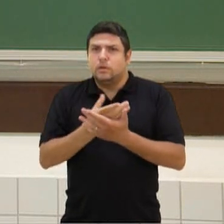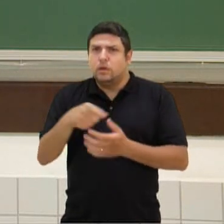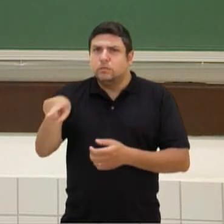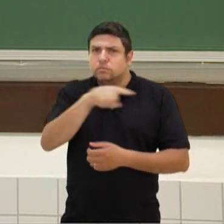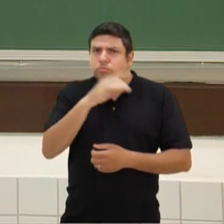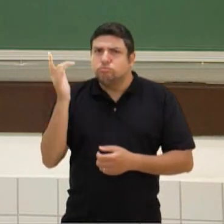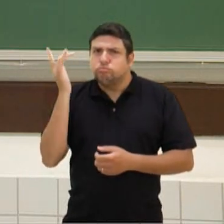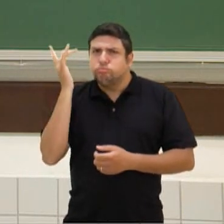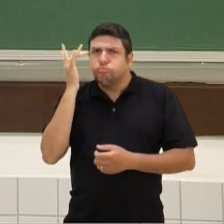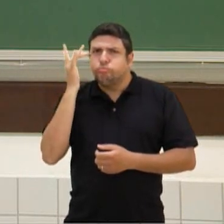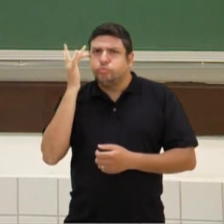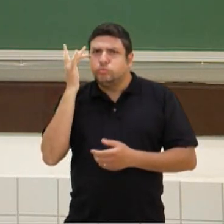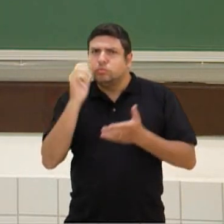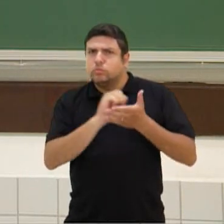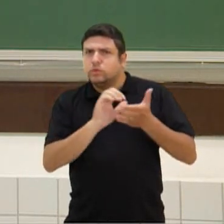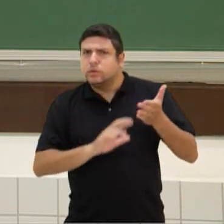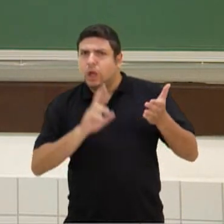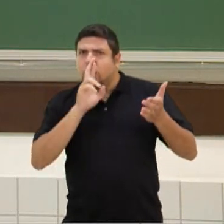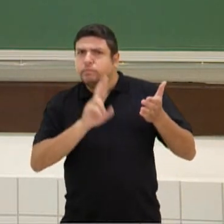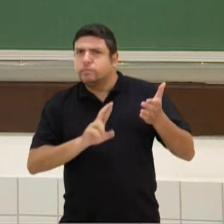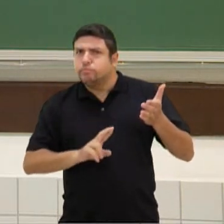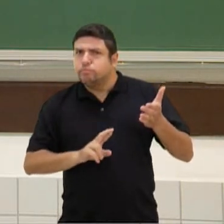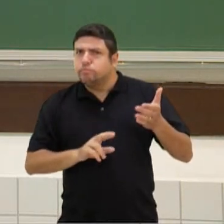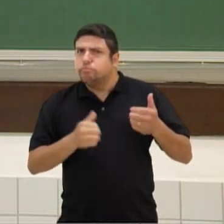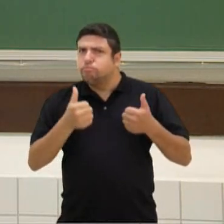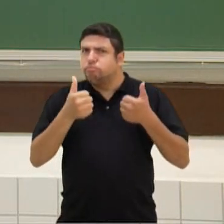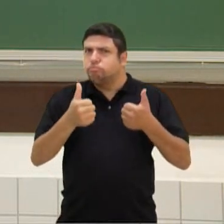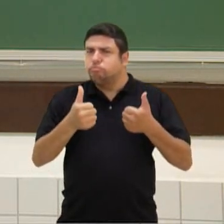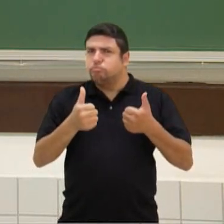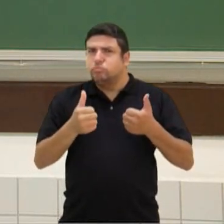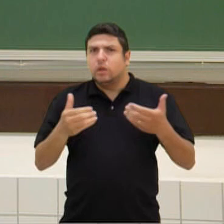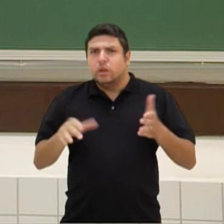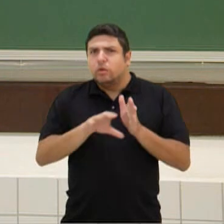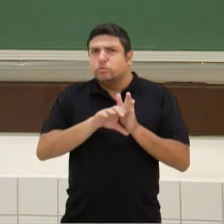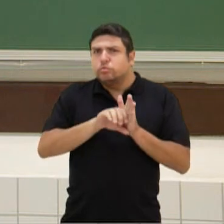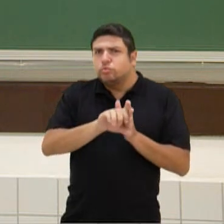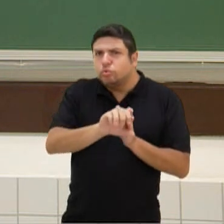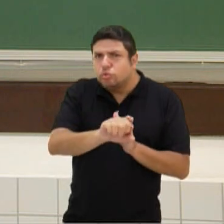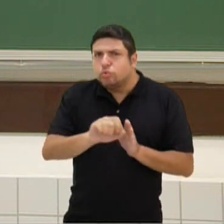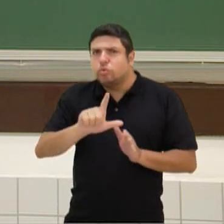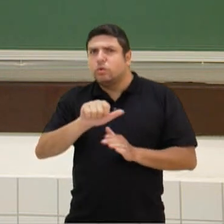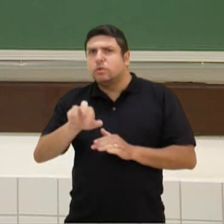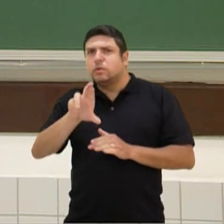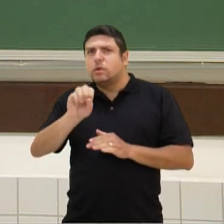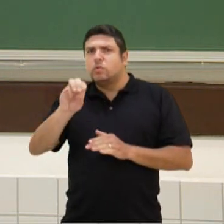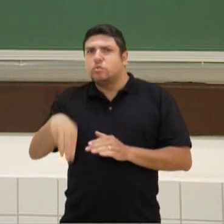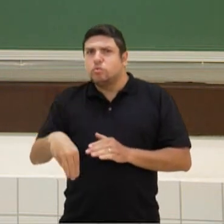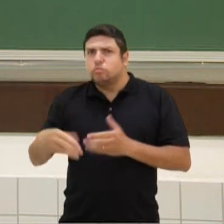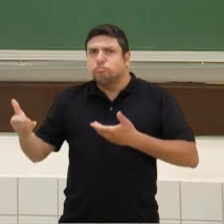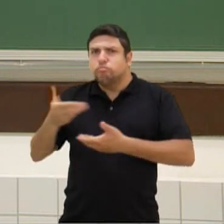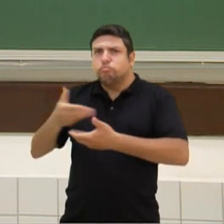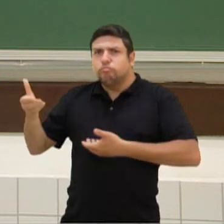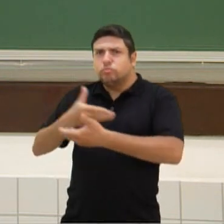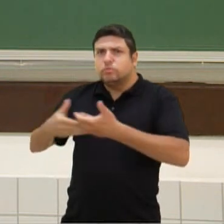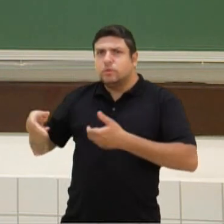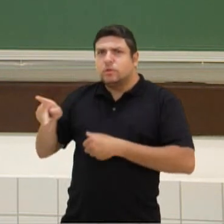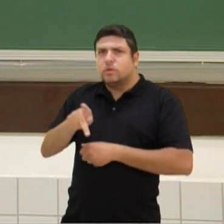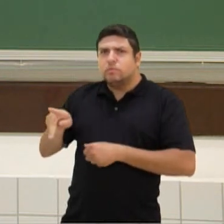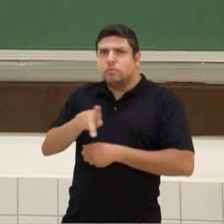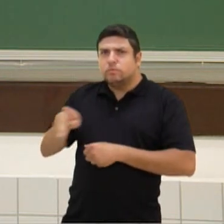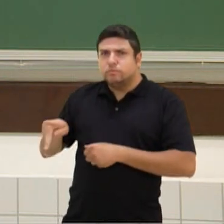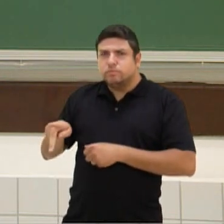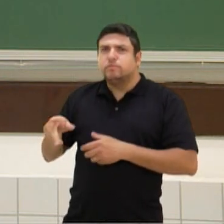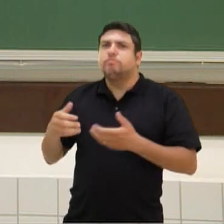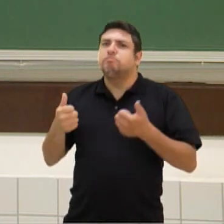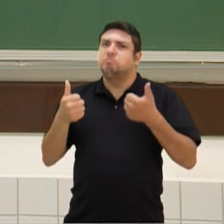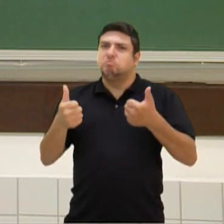as atividades? Estão entrando no Google Classroom? Estão interagindo com o seu professor? Espero que sim. Espero que vocês tenham gostado